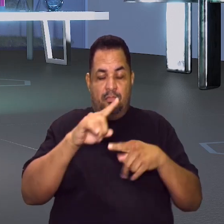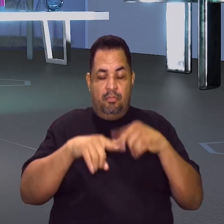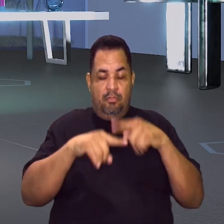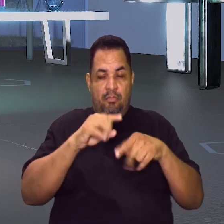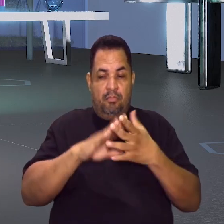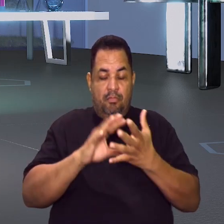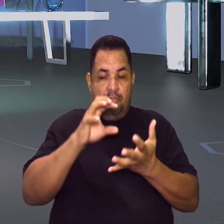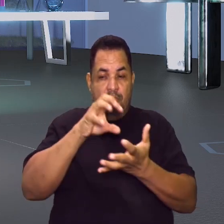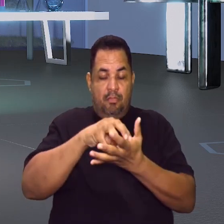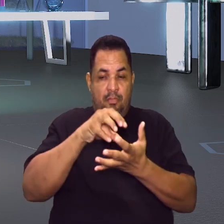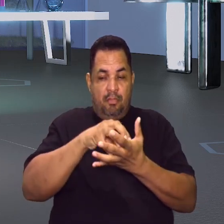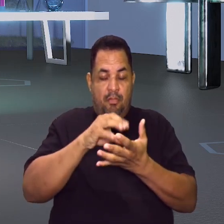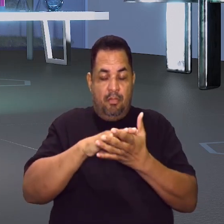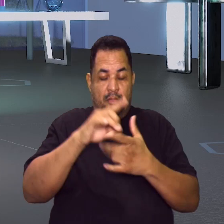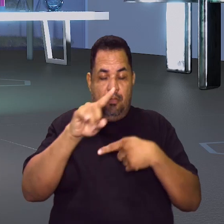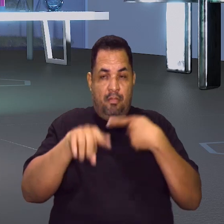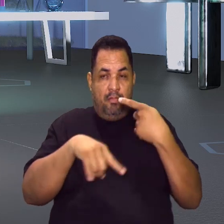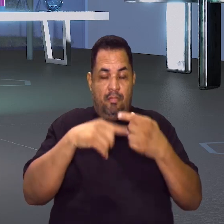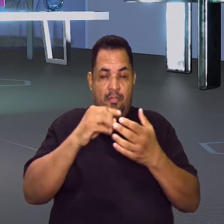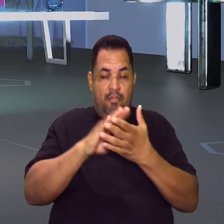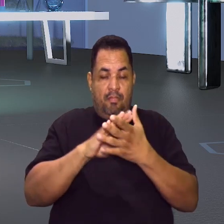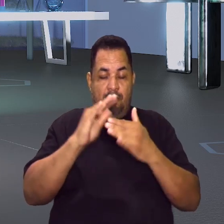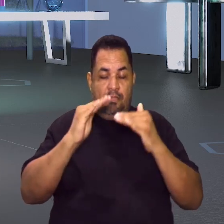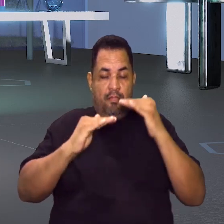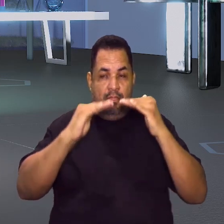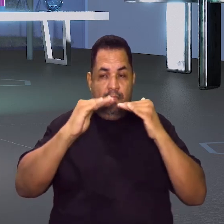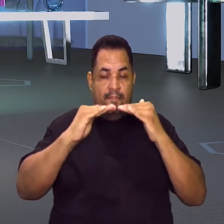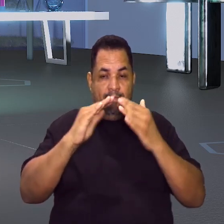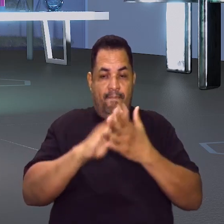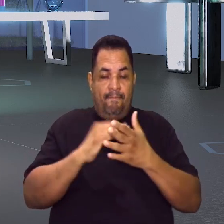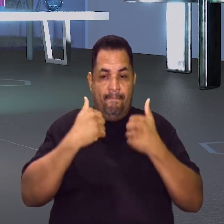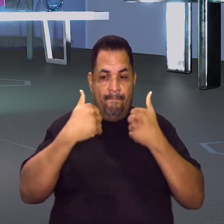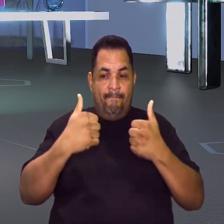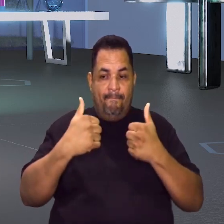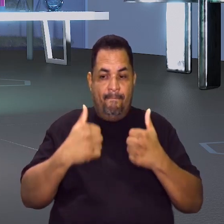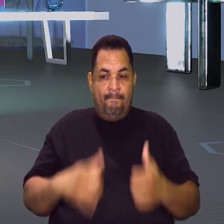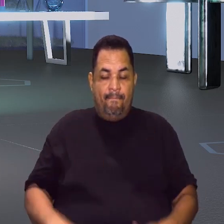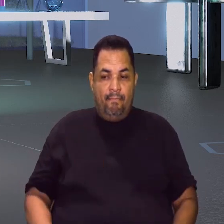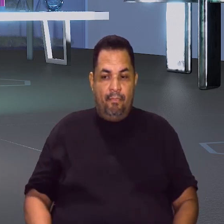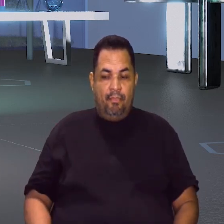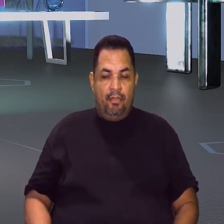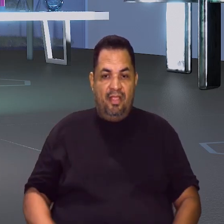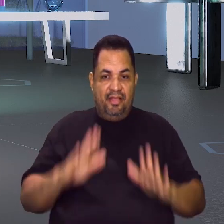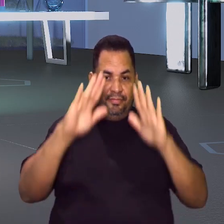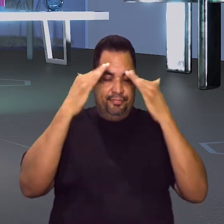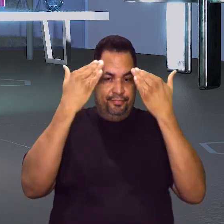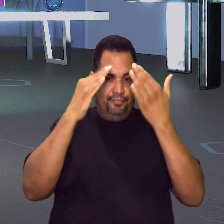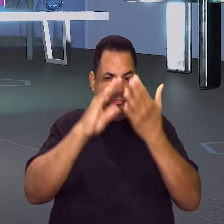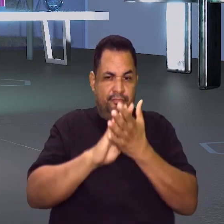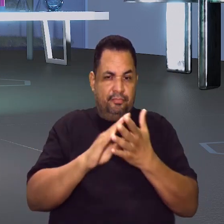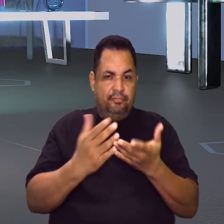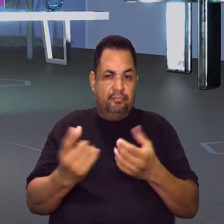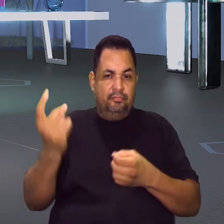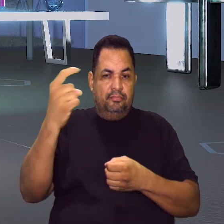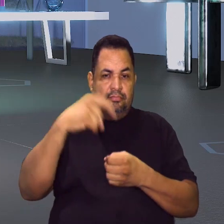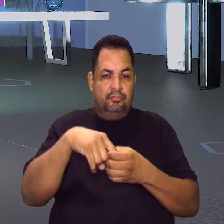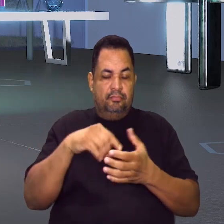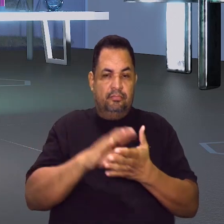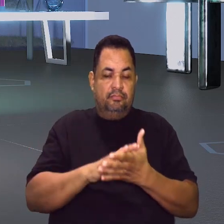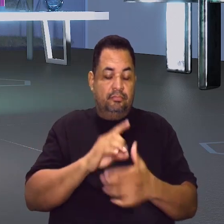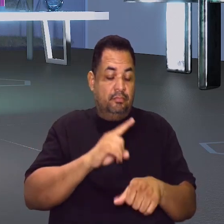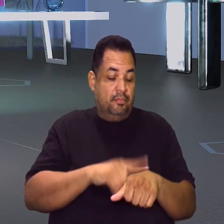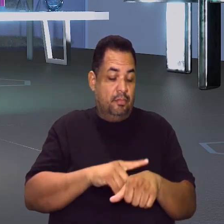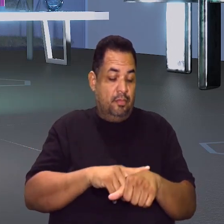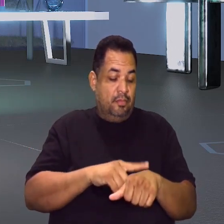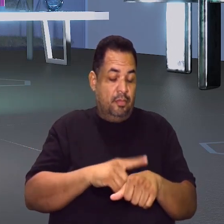elemento central depois dele se estabilizar. Valeu? Olha aí, fique ligado. Voltarei daqui